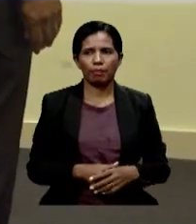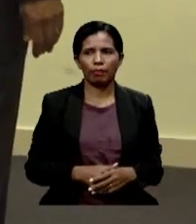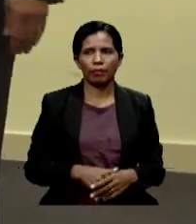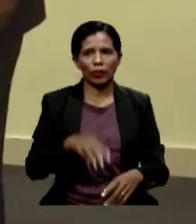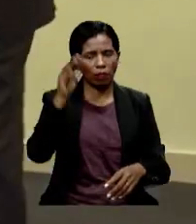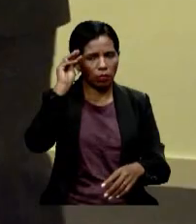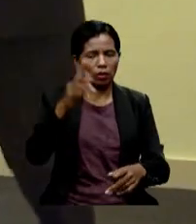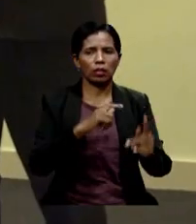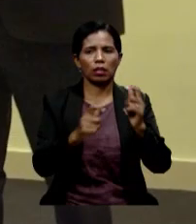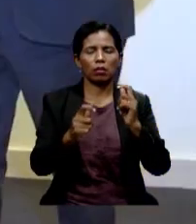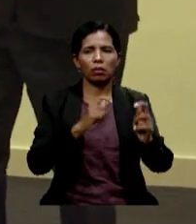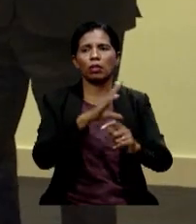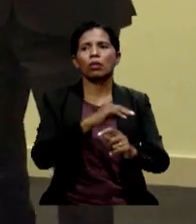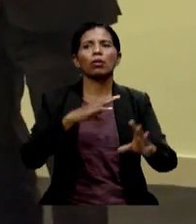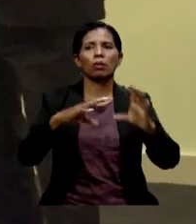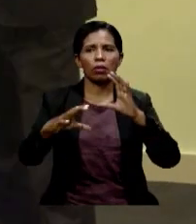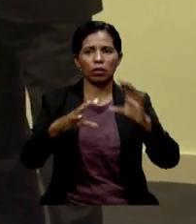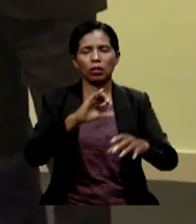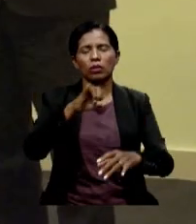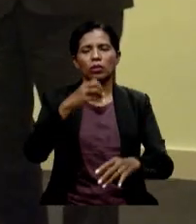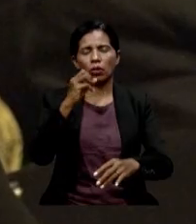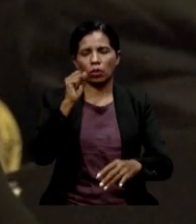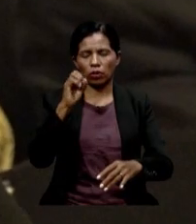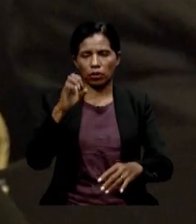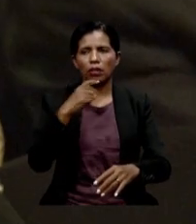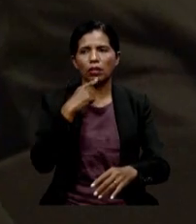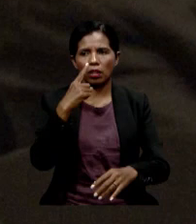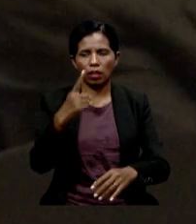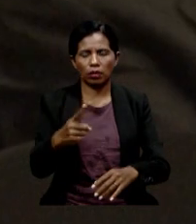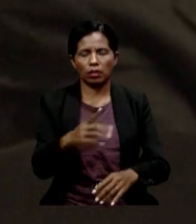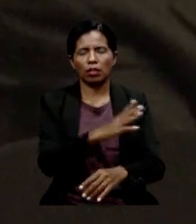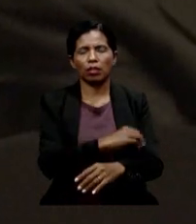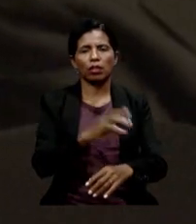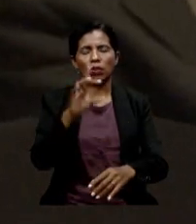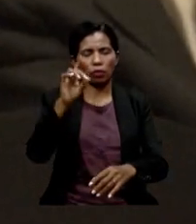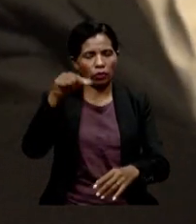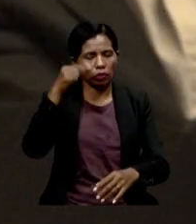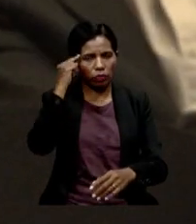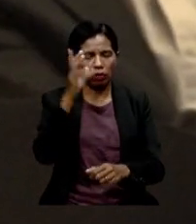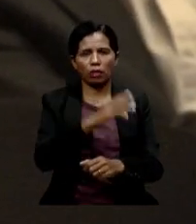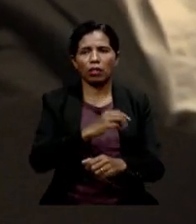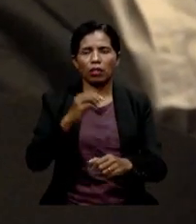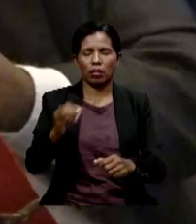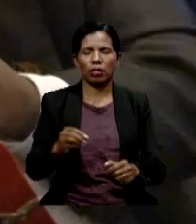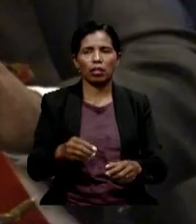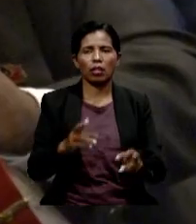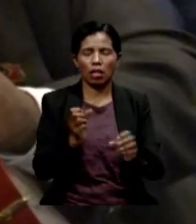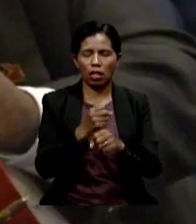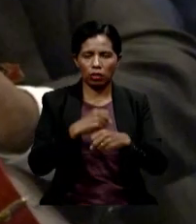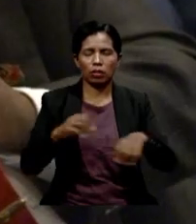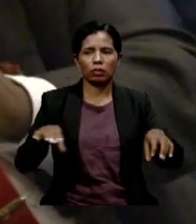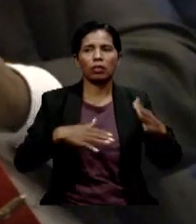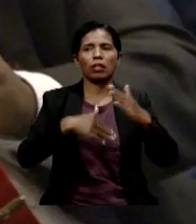Ministro do Transporte na Comunicação, José Agostinho da Silva, Teten, durante o mandato do 8º governo, consegue acelerar a